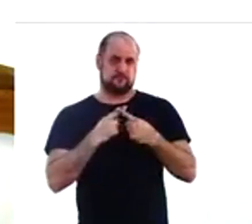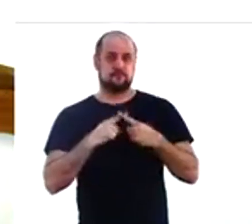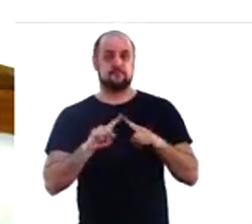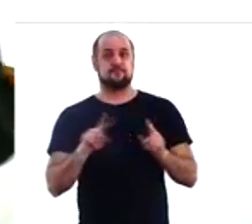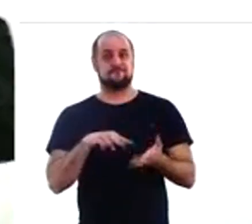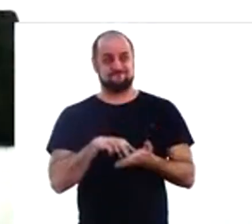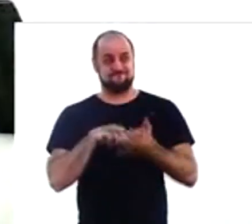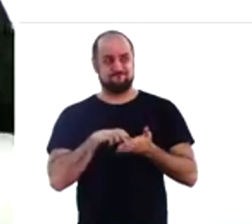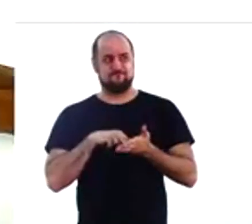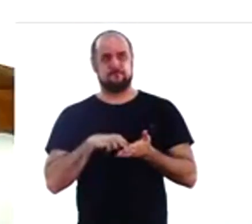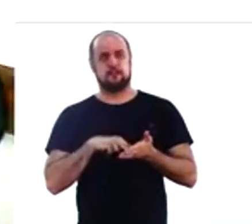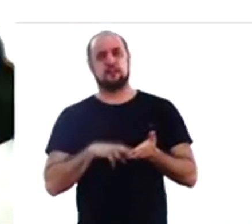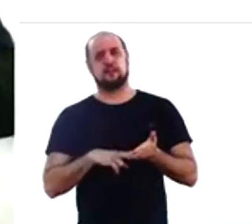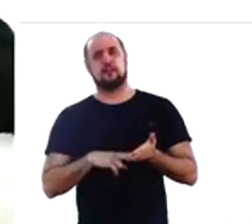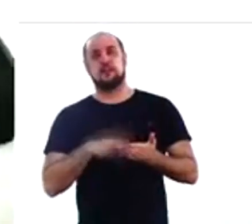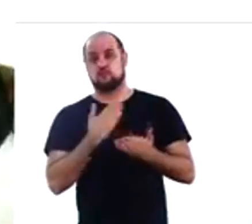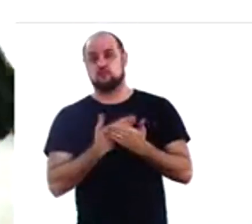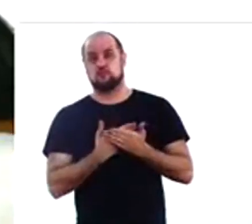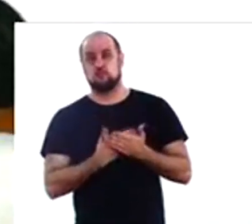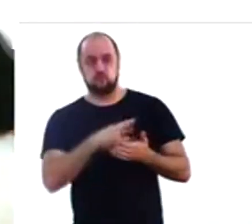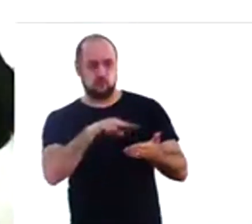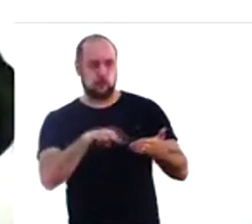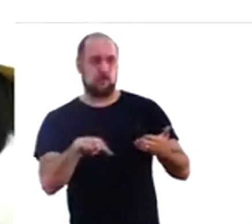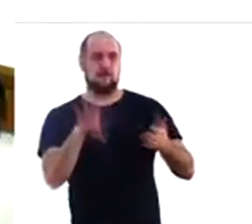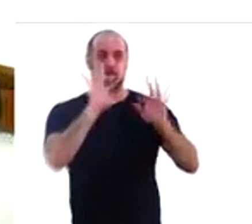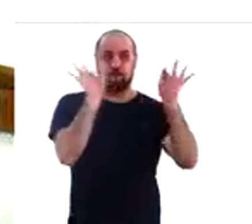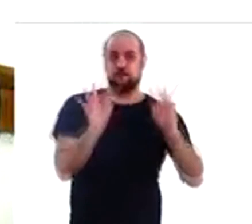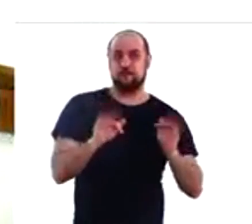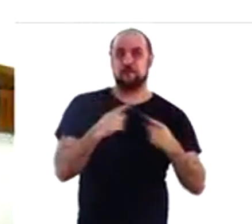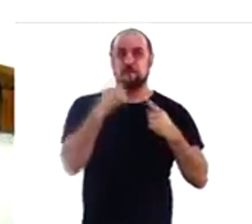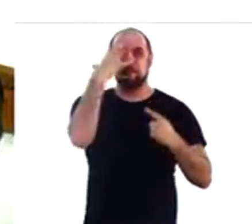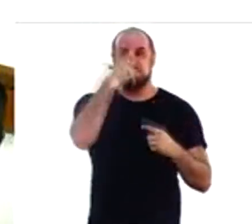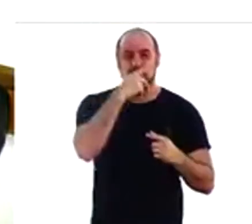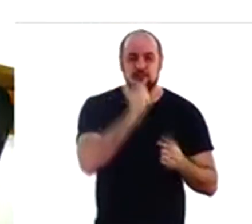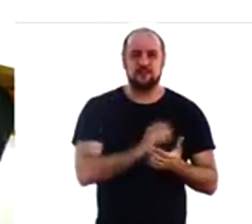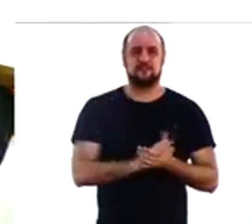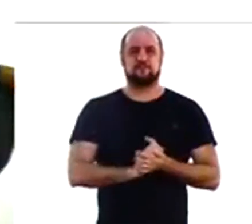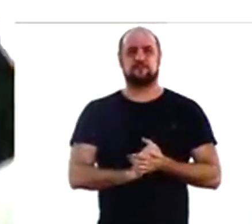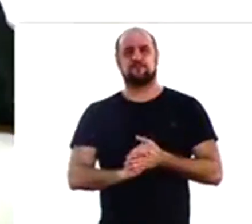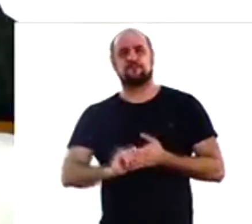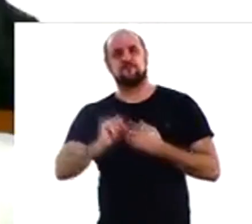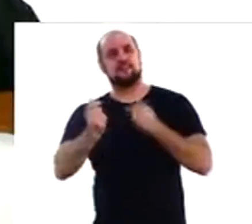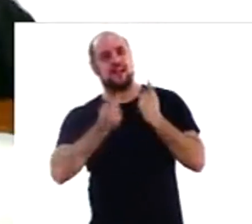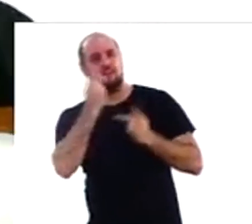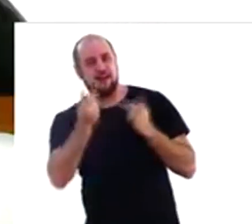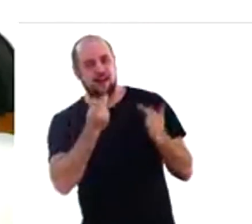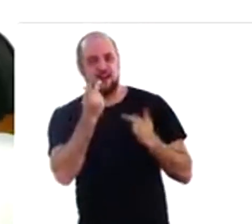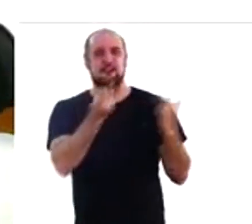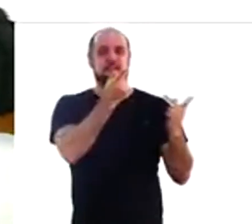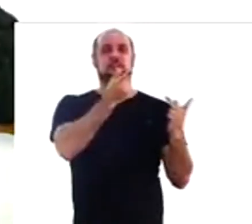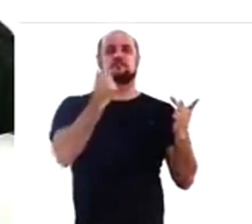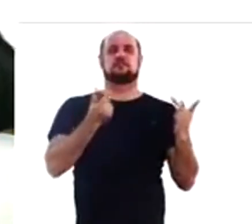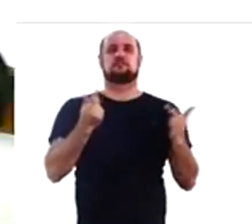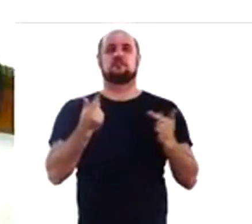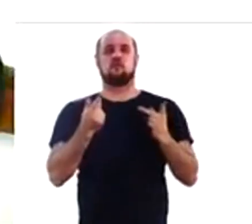estudiosos gregos ficam contentes, porque a explicação é bonita, é na voz média. E quando o texto está na